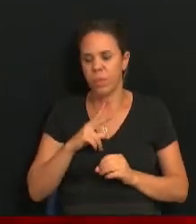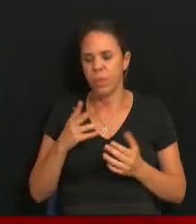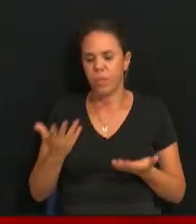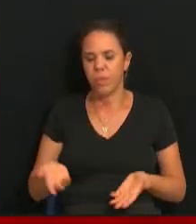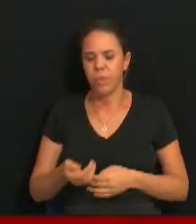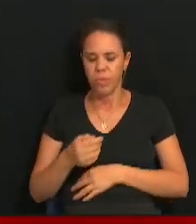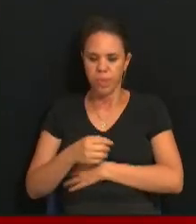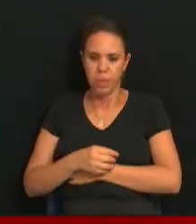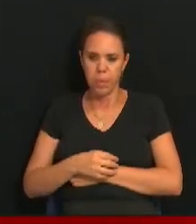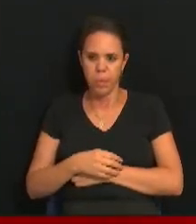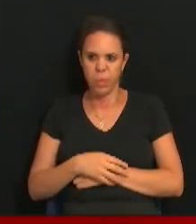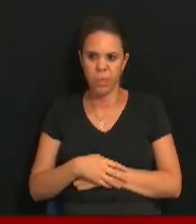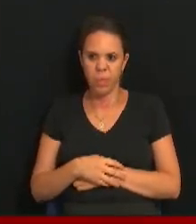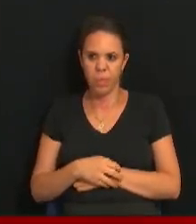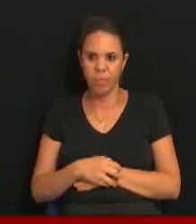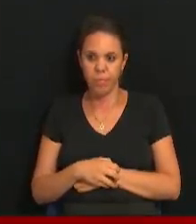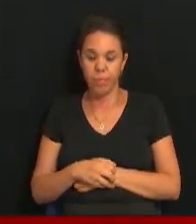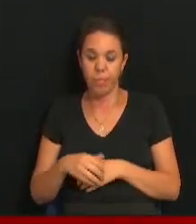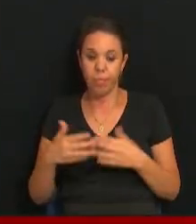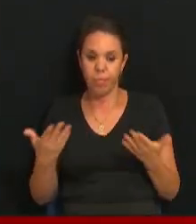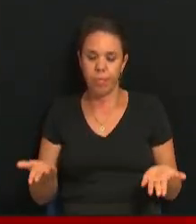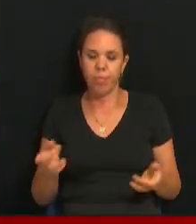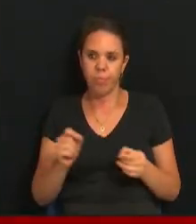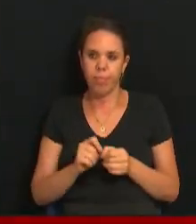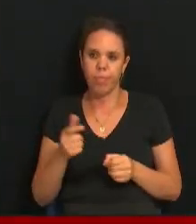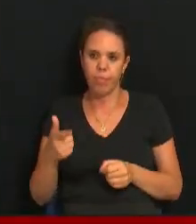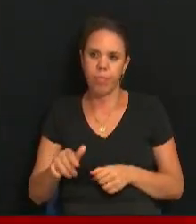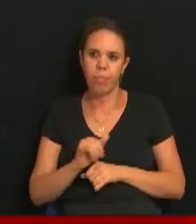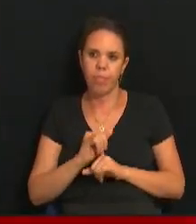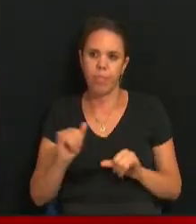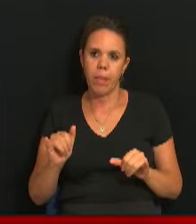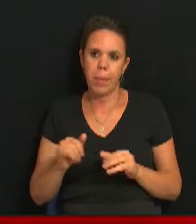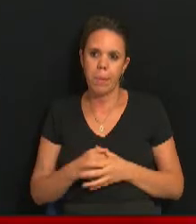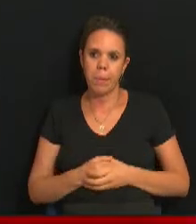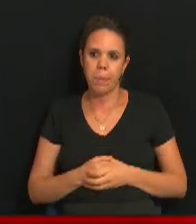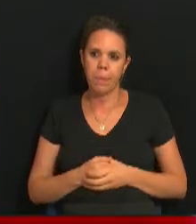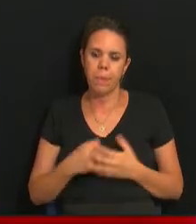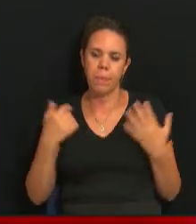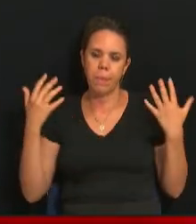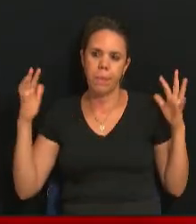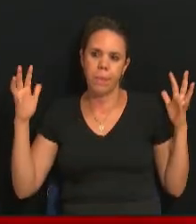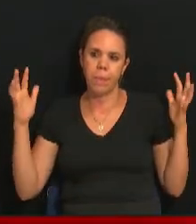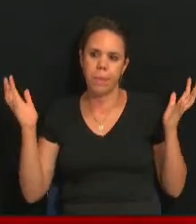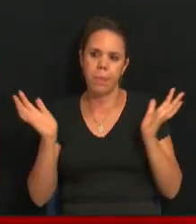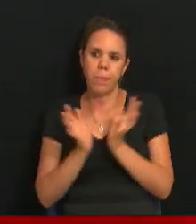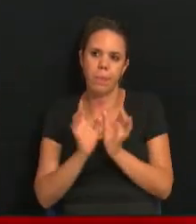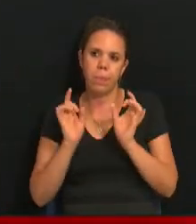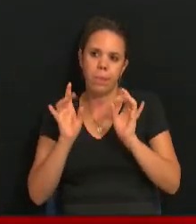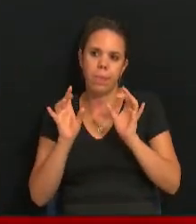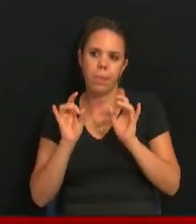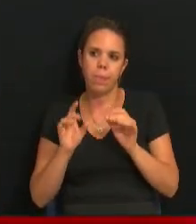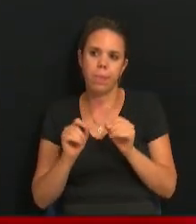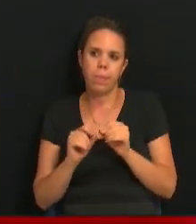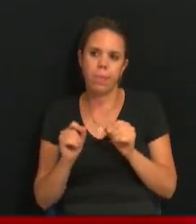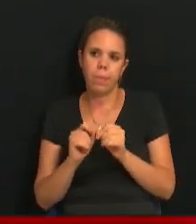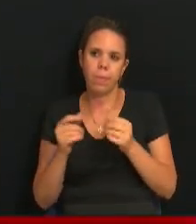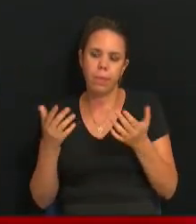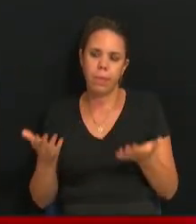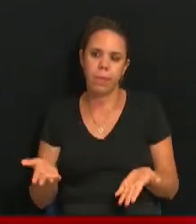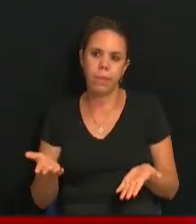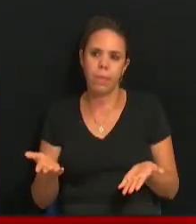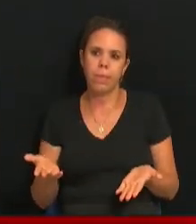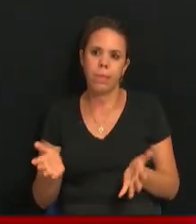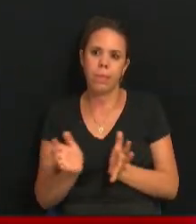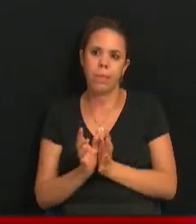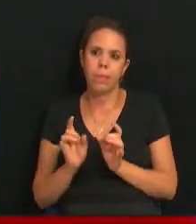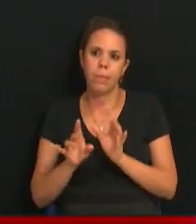decisões. E aí eu faço mais uma vez eu parabenizo a Comissão Especial de Estudos que tem feito isso. Essa Comissão Especial de